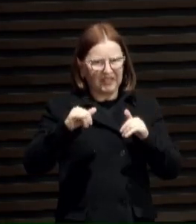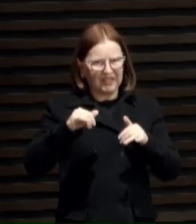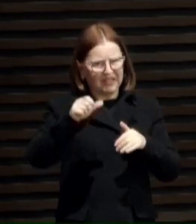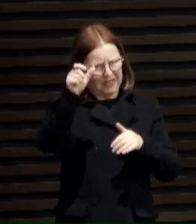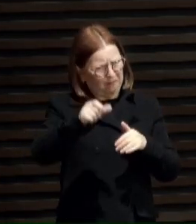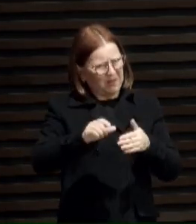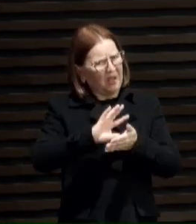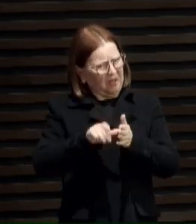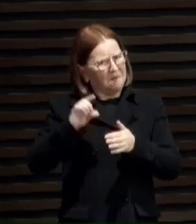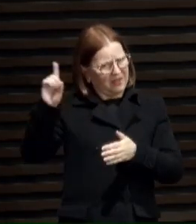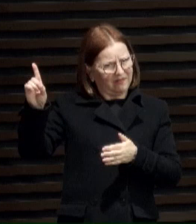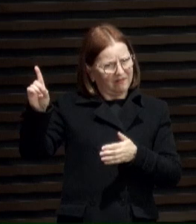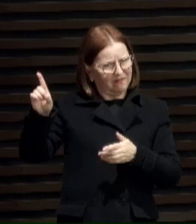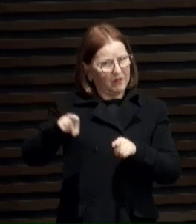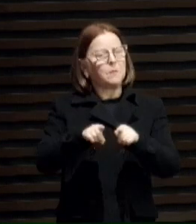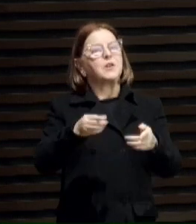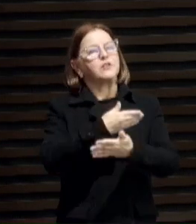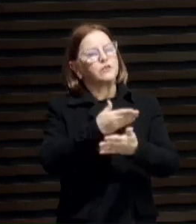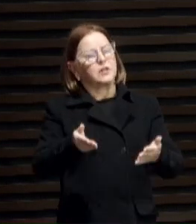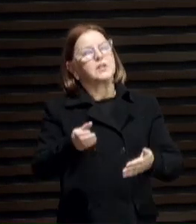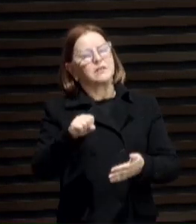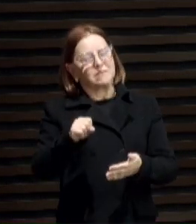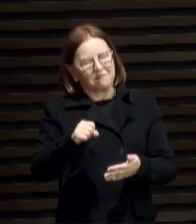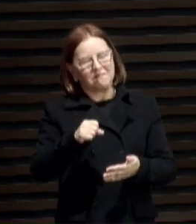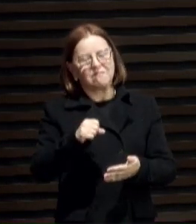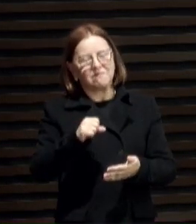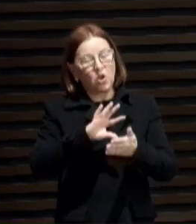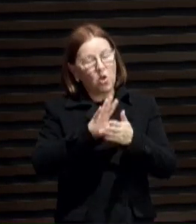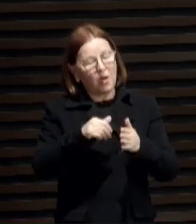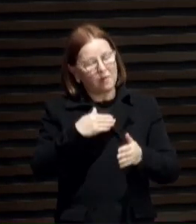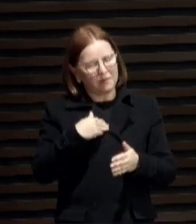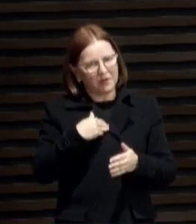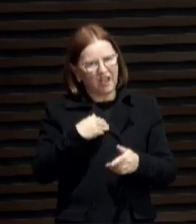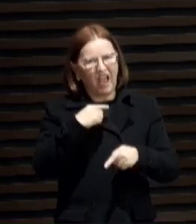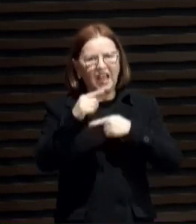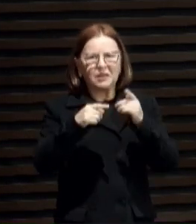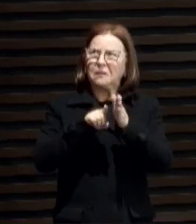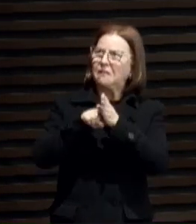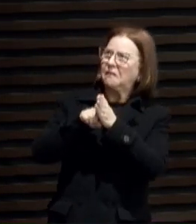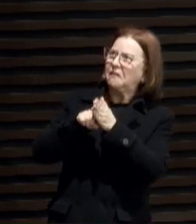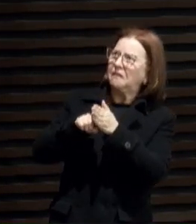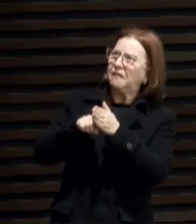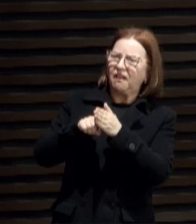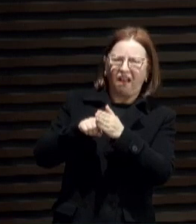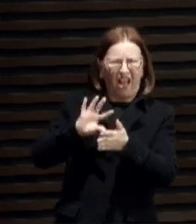Todavia vós me roubais e dizeis, em que tenho roubado? Em que te roubamos?